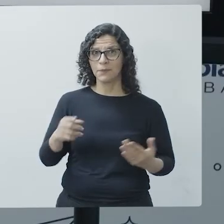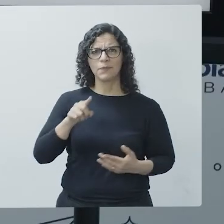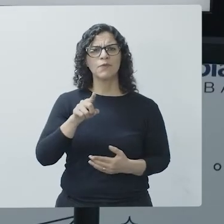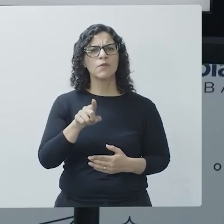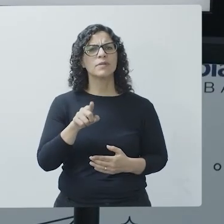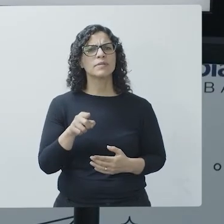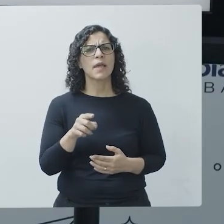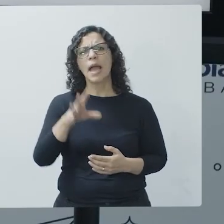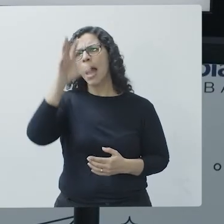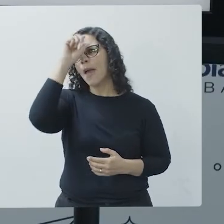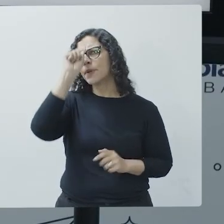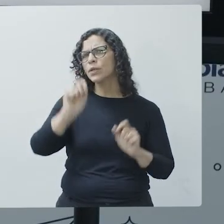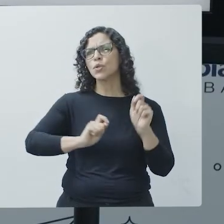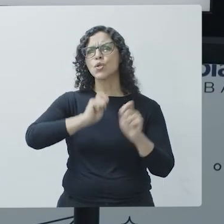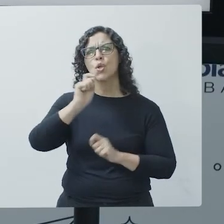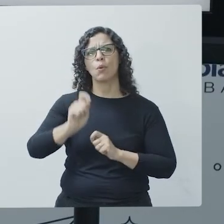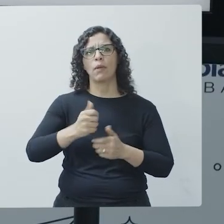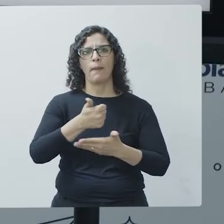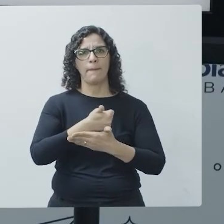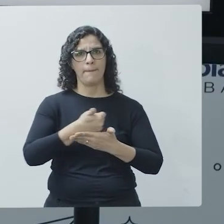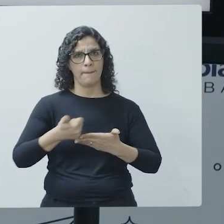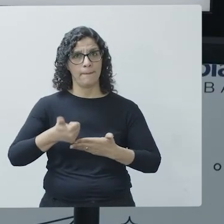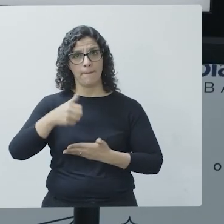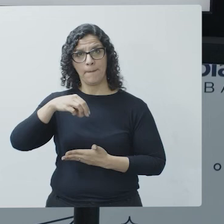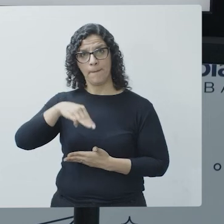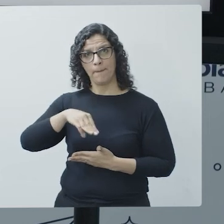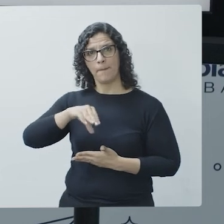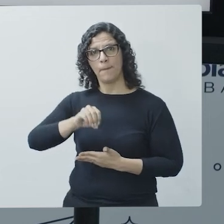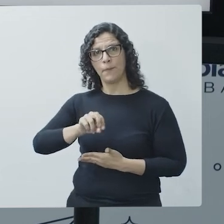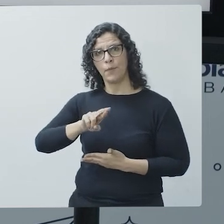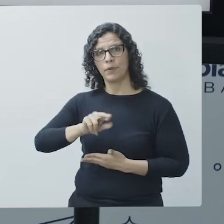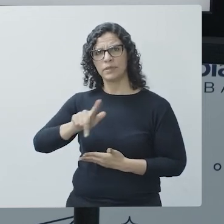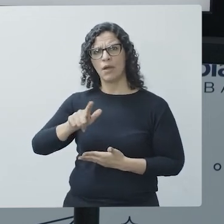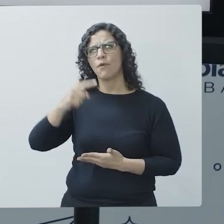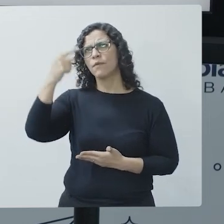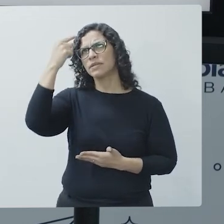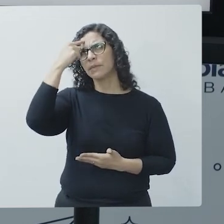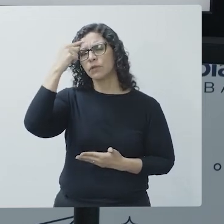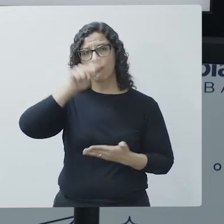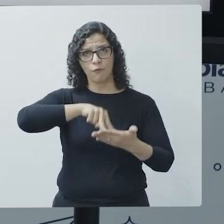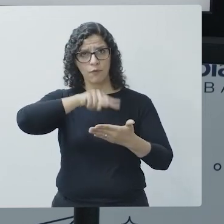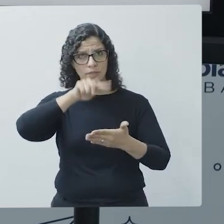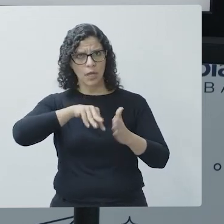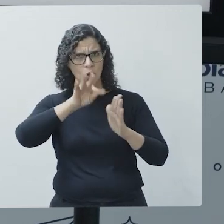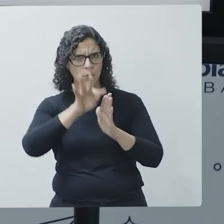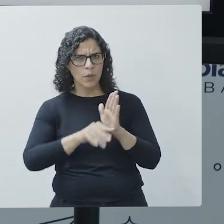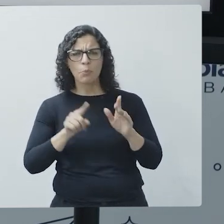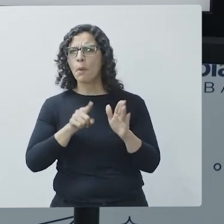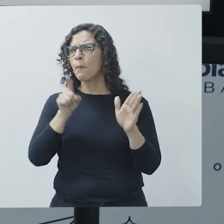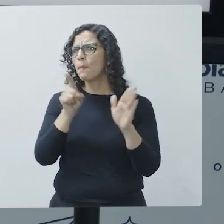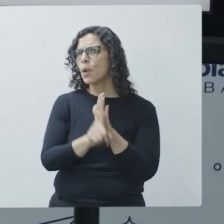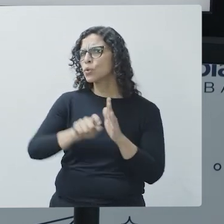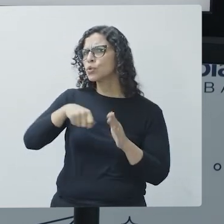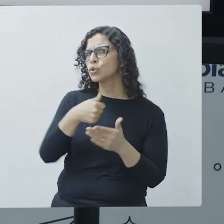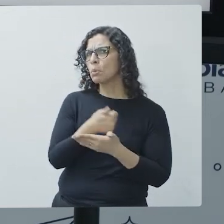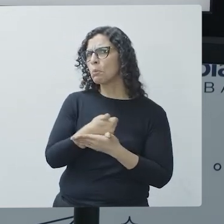Então, qual será a lição moral que esse texto traz? O que você pensou? Mas por que eu estou perguntando isso de lição